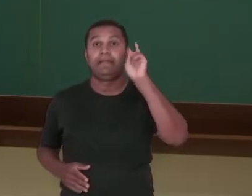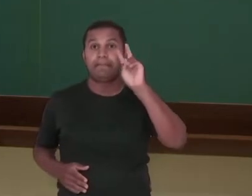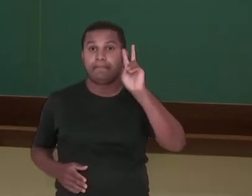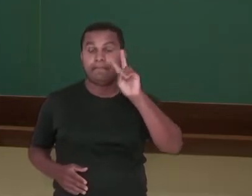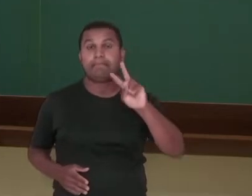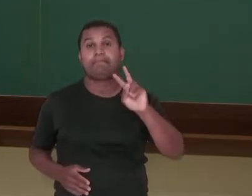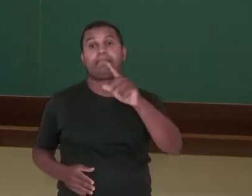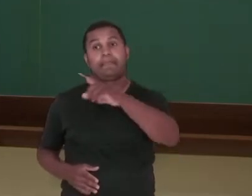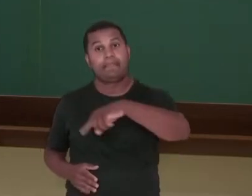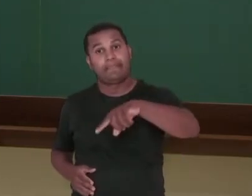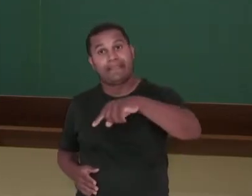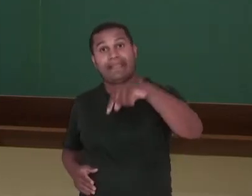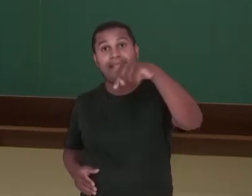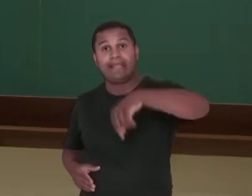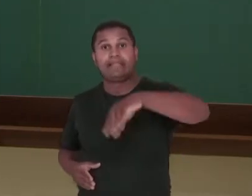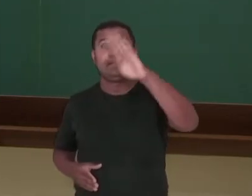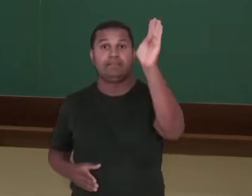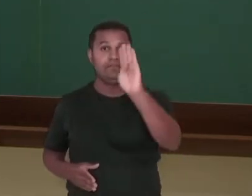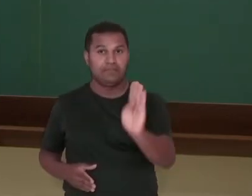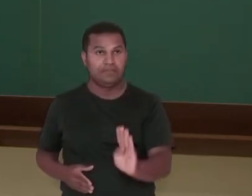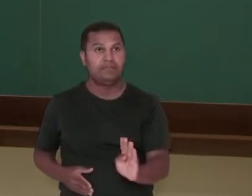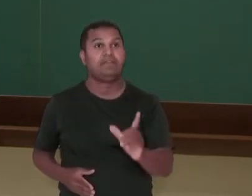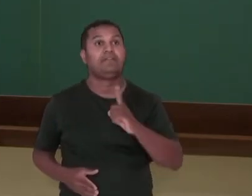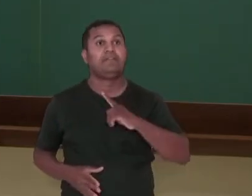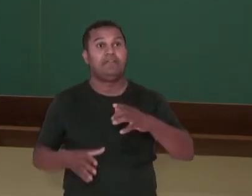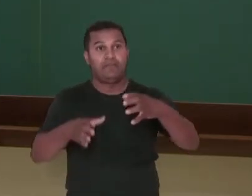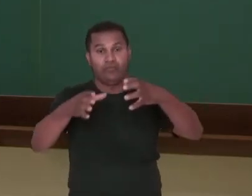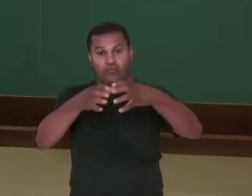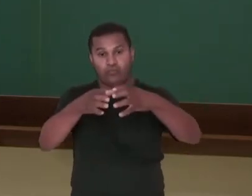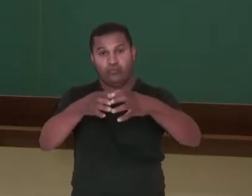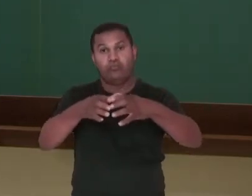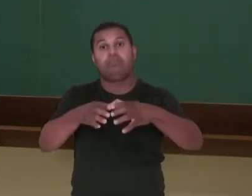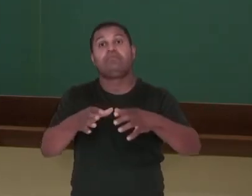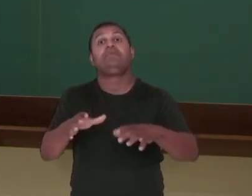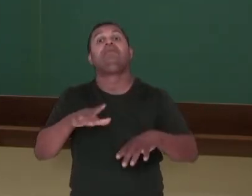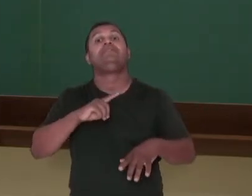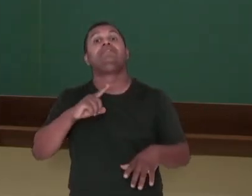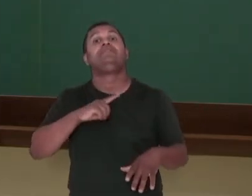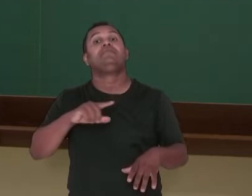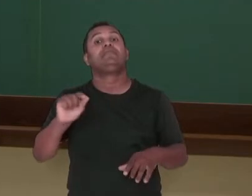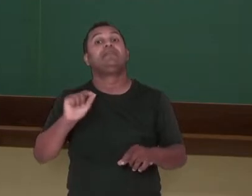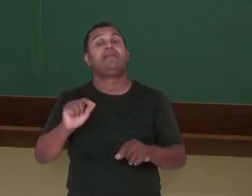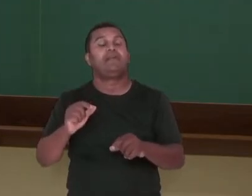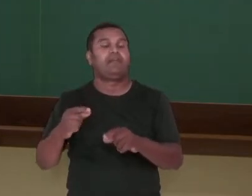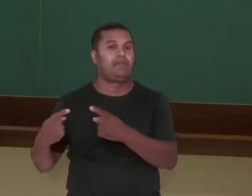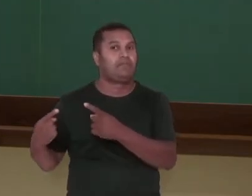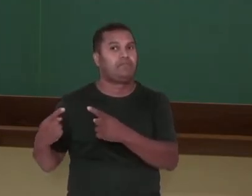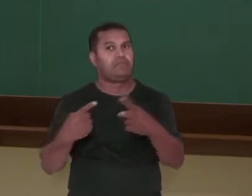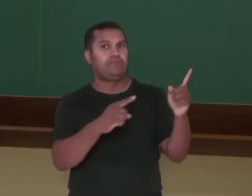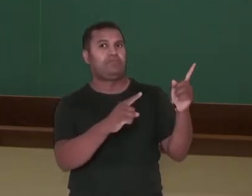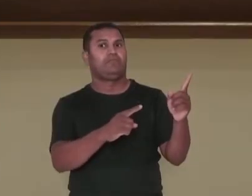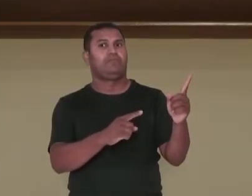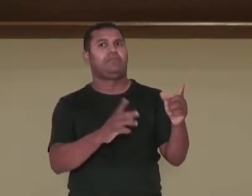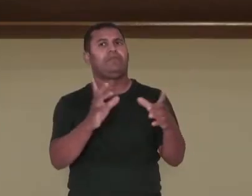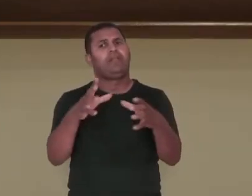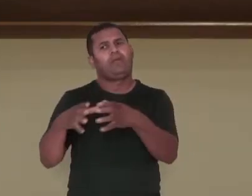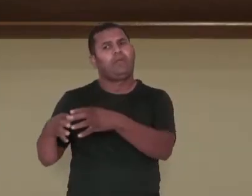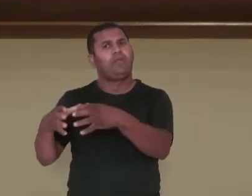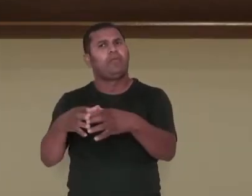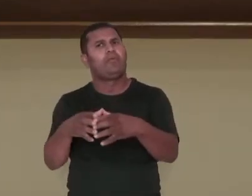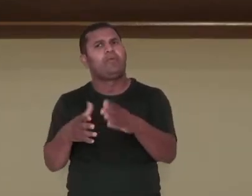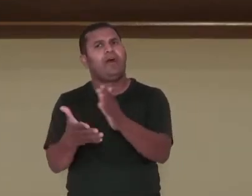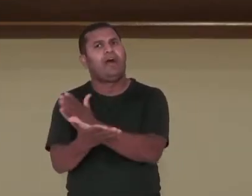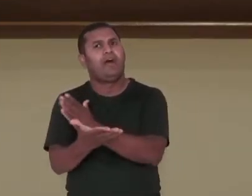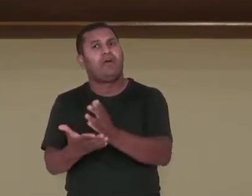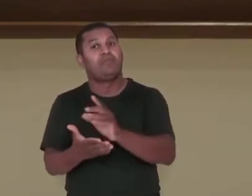uma construção histórica também do que esses imigrantes europeus trouxeram, né? Boa parte dos